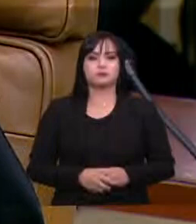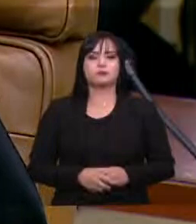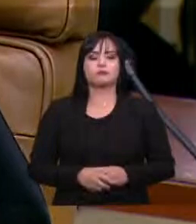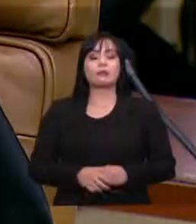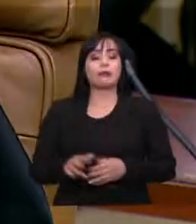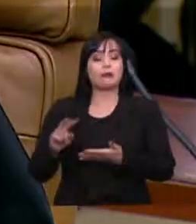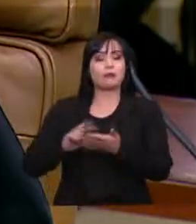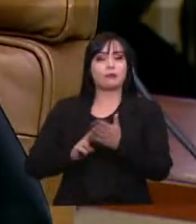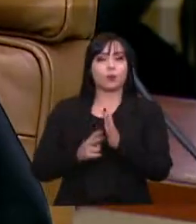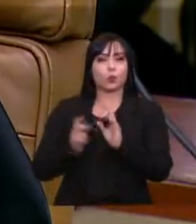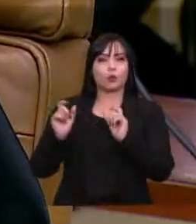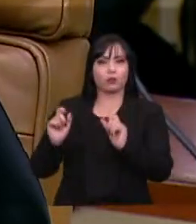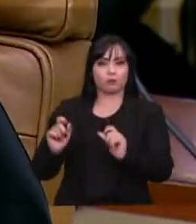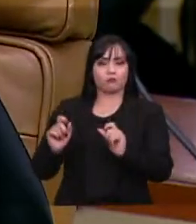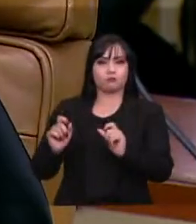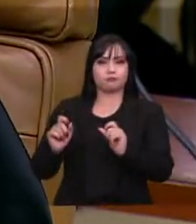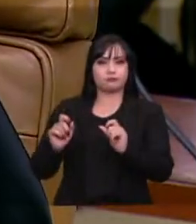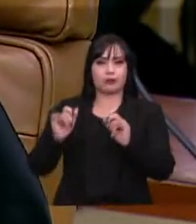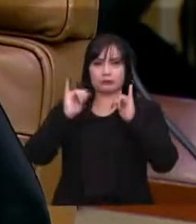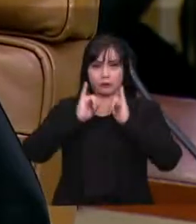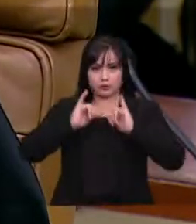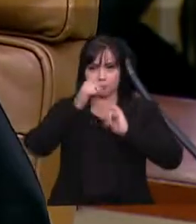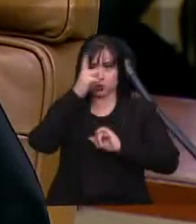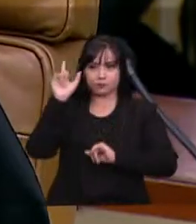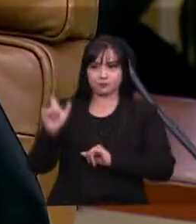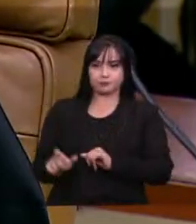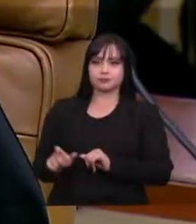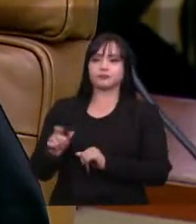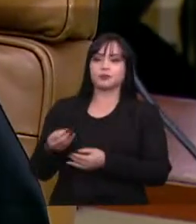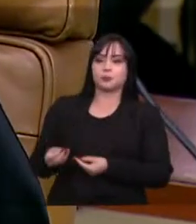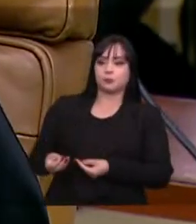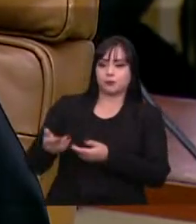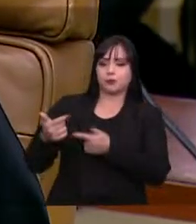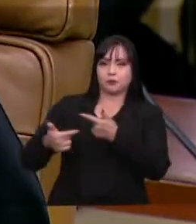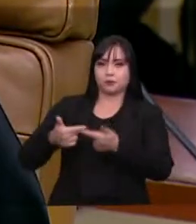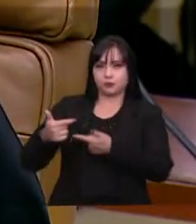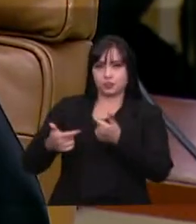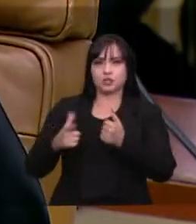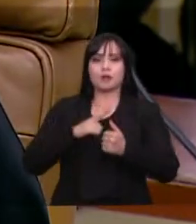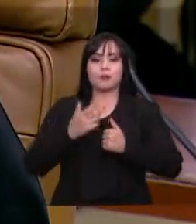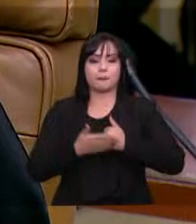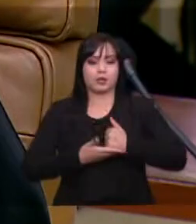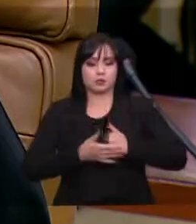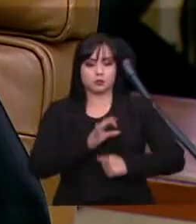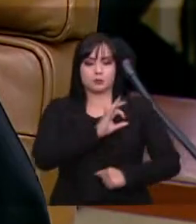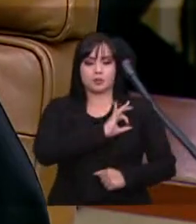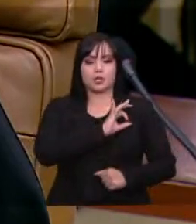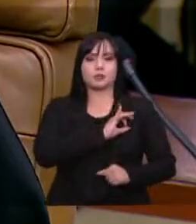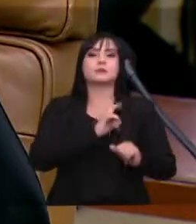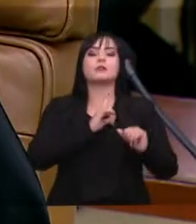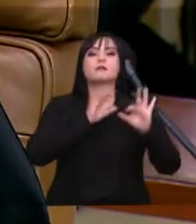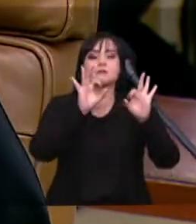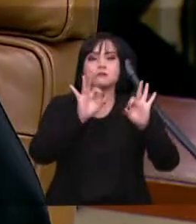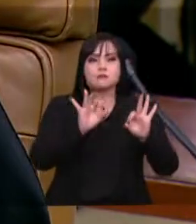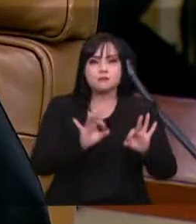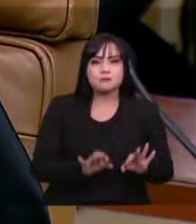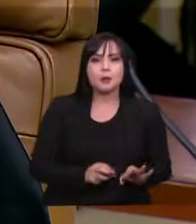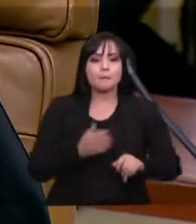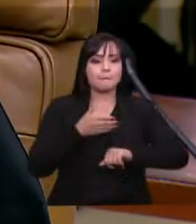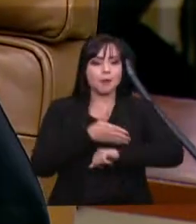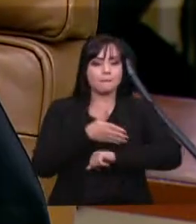ou seja as declarações do colaborador que embasaram as conclusões dos peritos foram devidamente